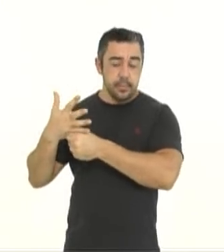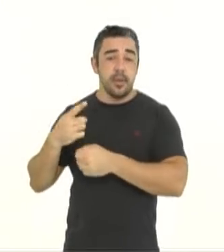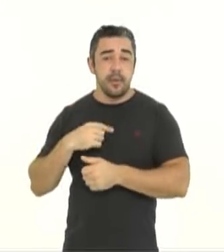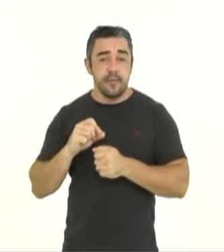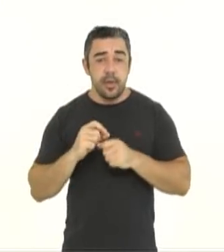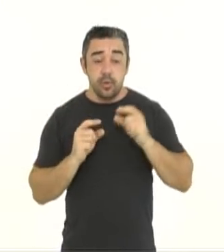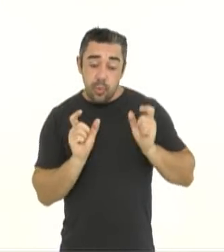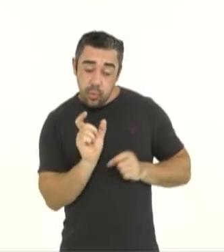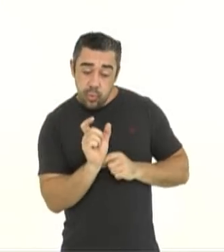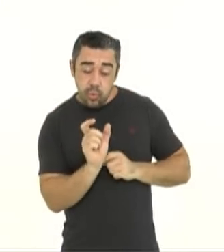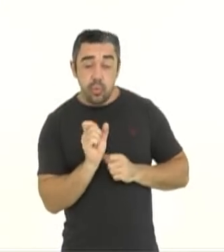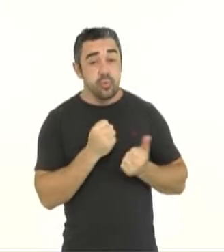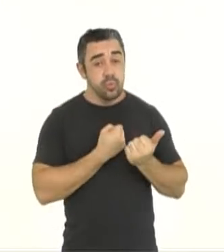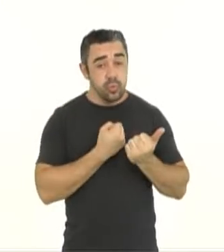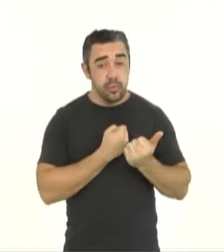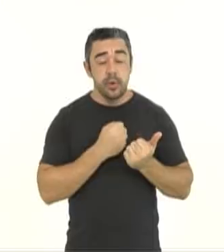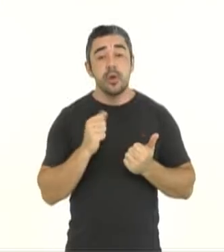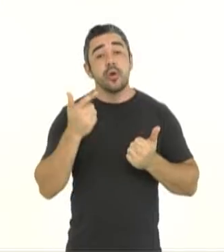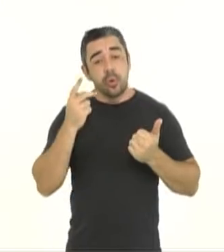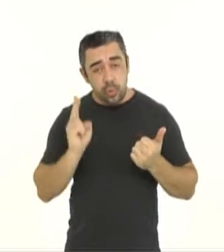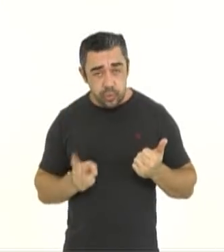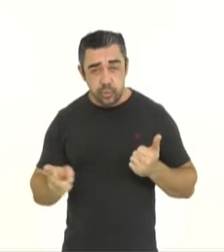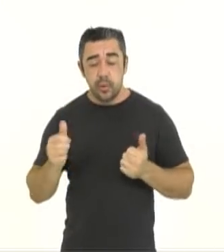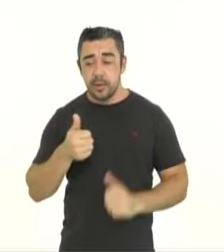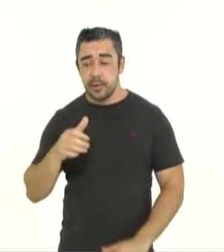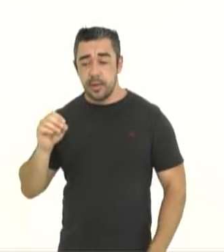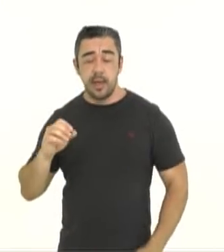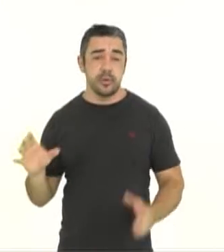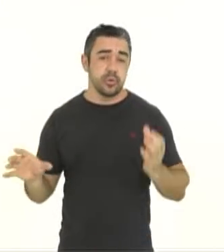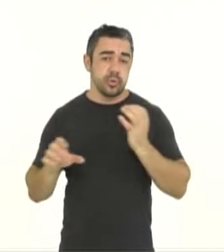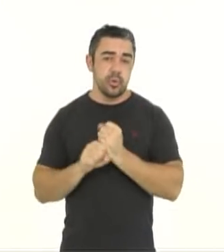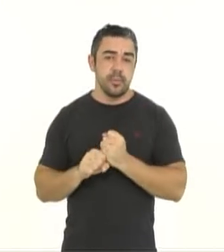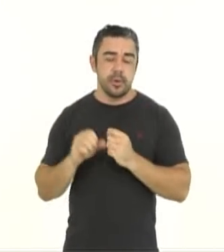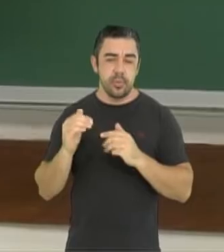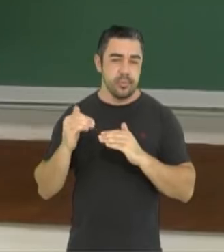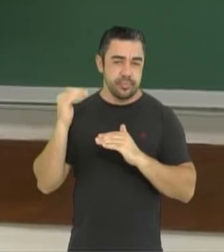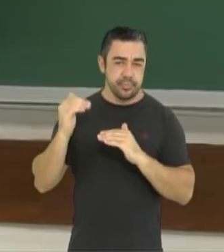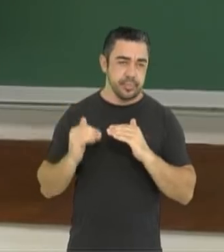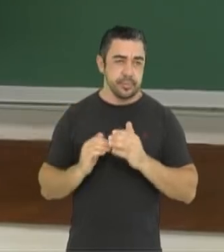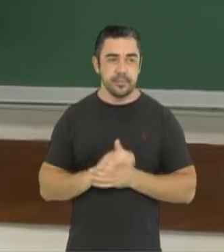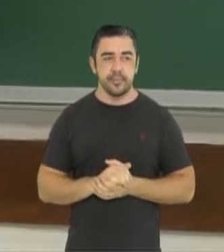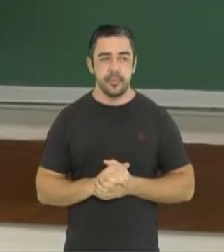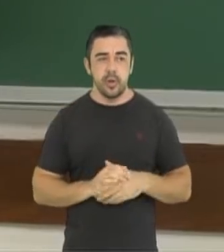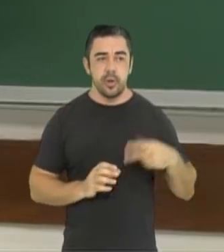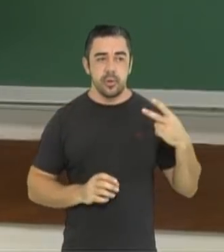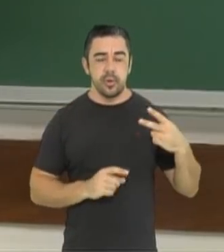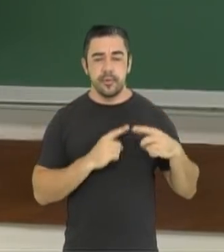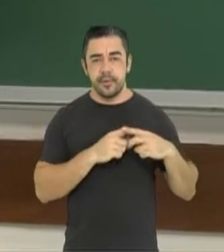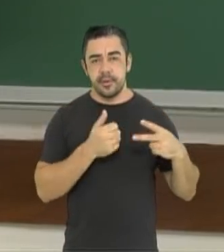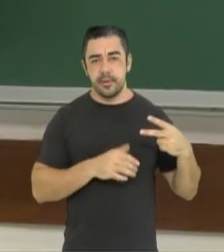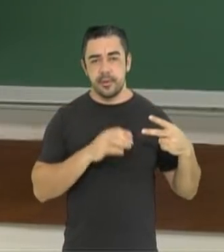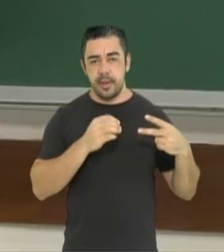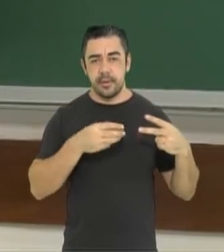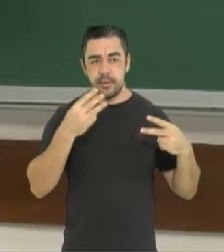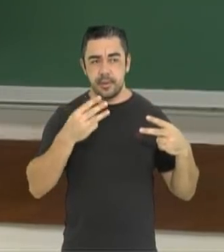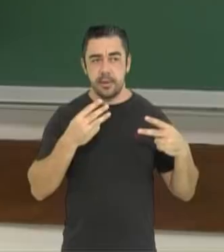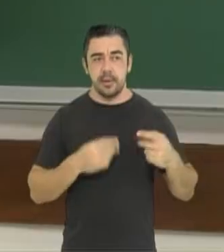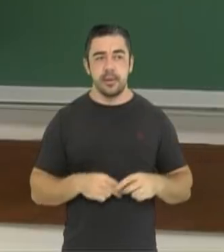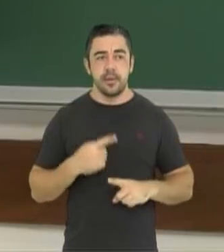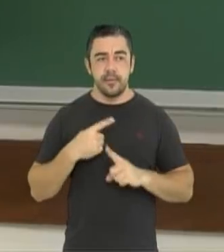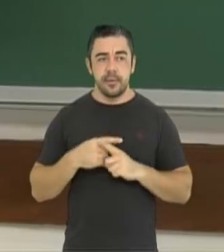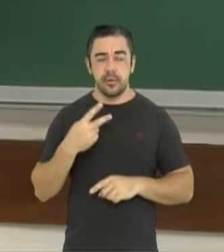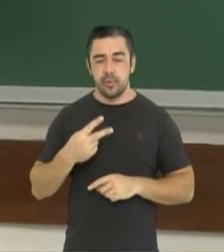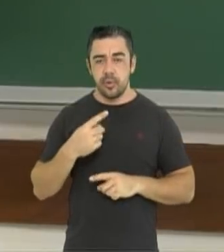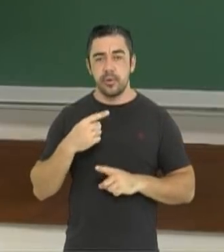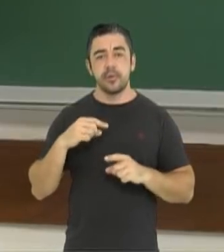números, repetindo a base 10 e somando os expoentes. Então, aqui eu tenho 2 vezes 10 na 3, vezes 2 vezes 10